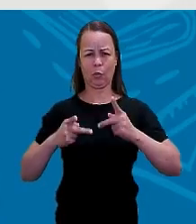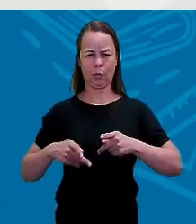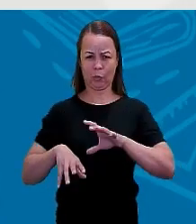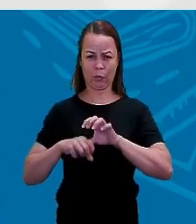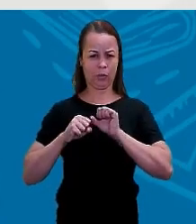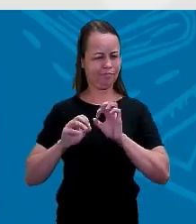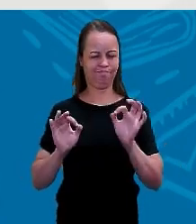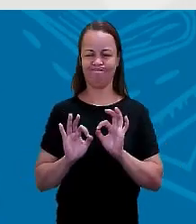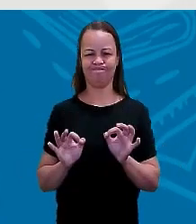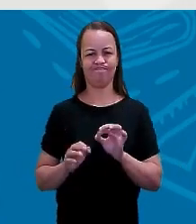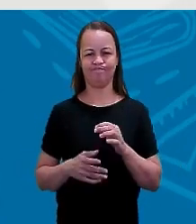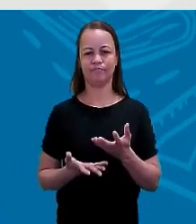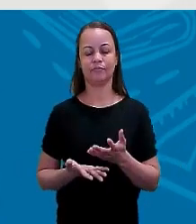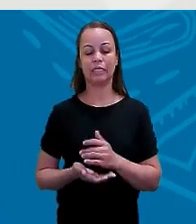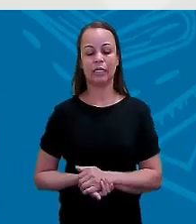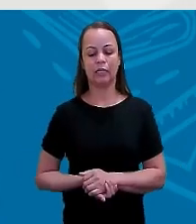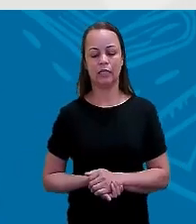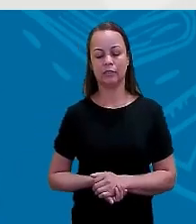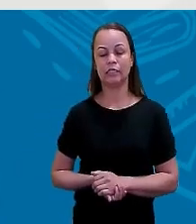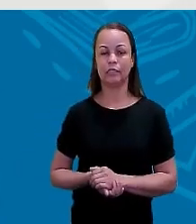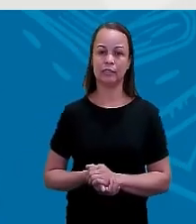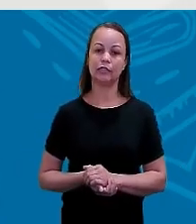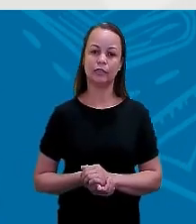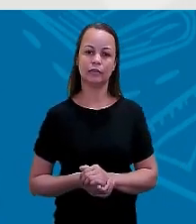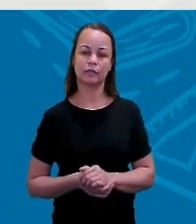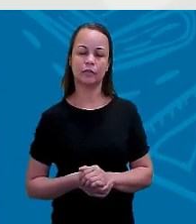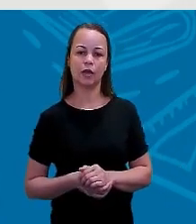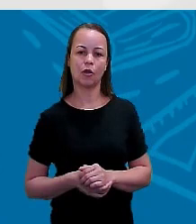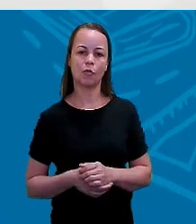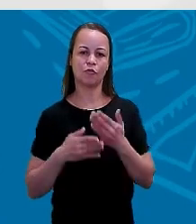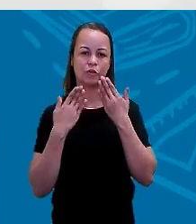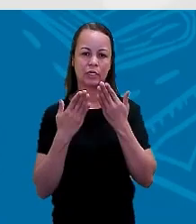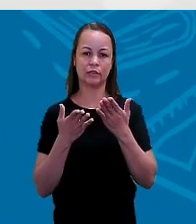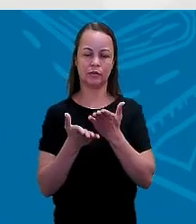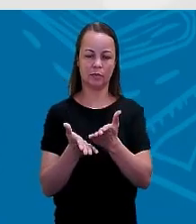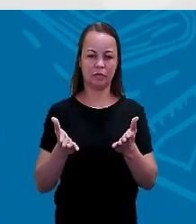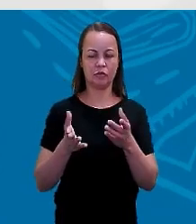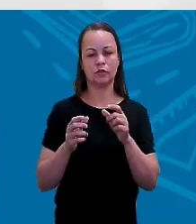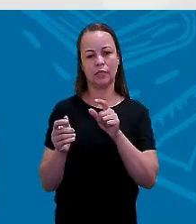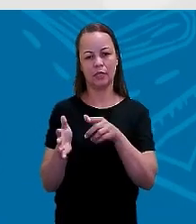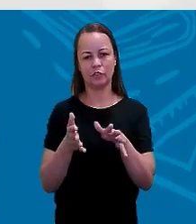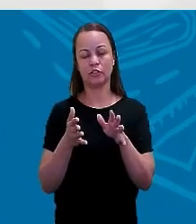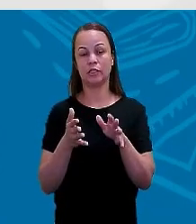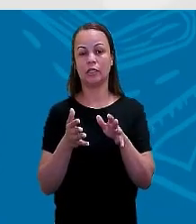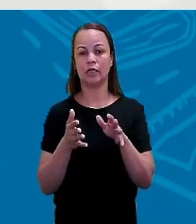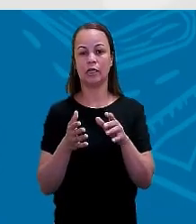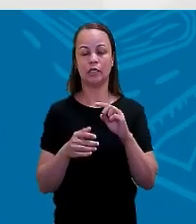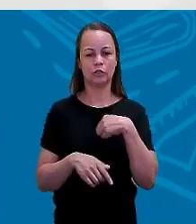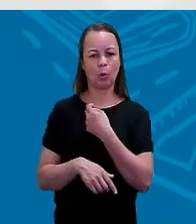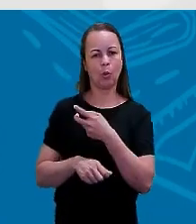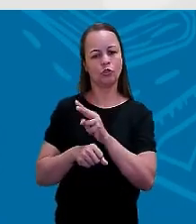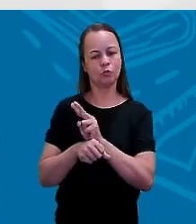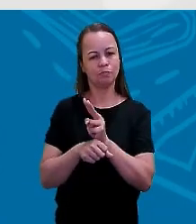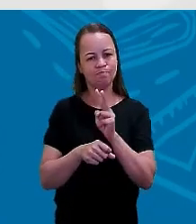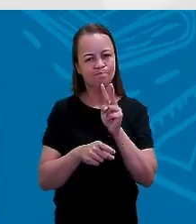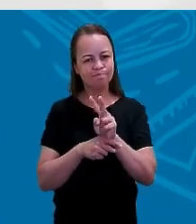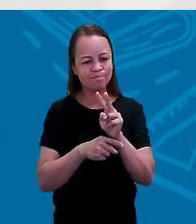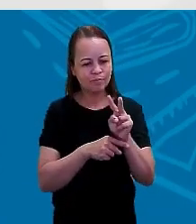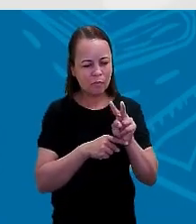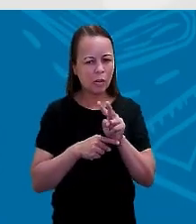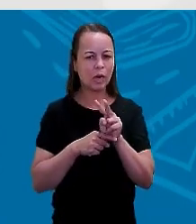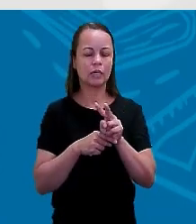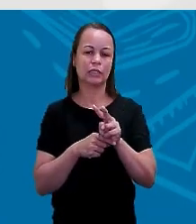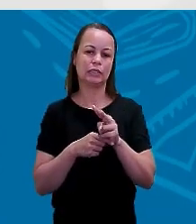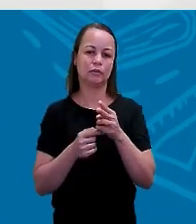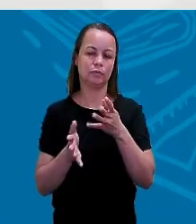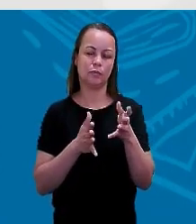Daí, né, a importância, mais uma vez frisando, de nós preservarmos os recursos hídricos, né, que existem